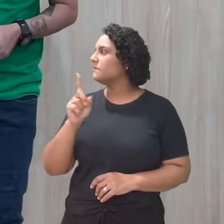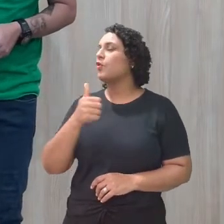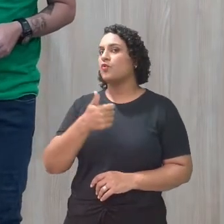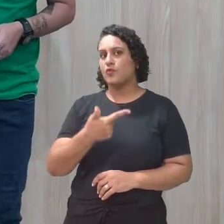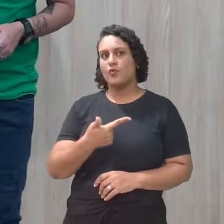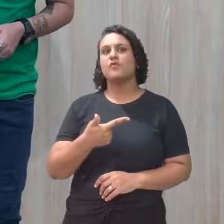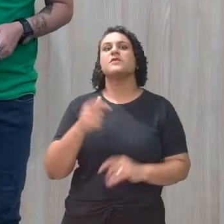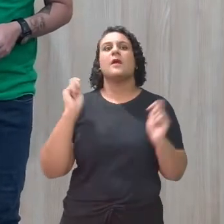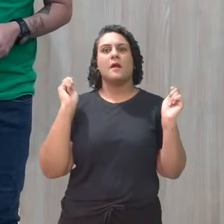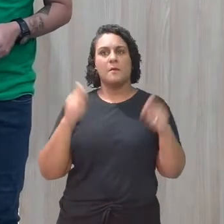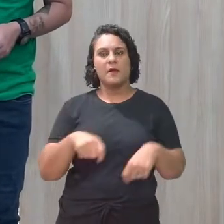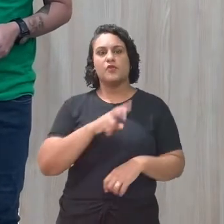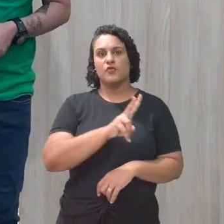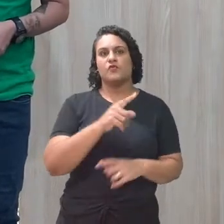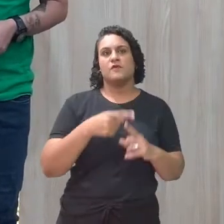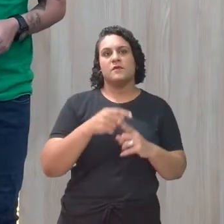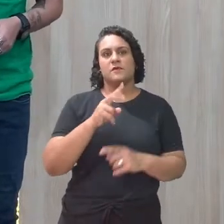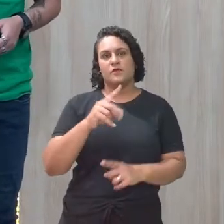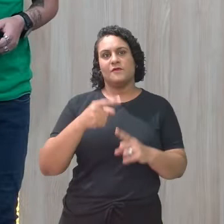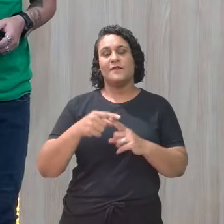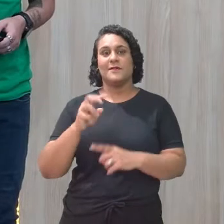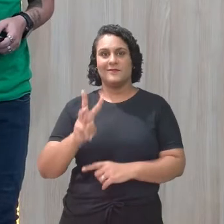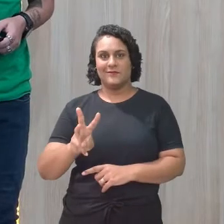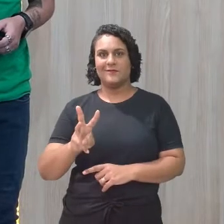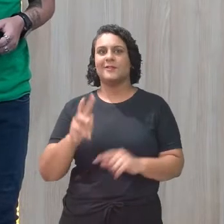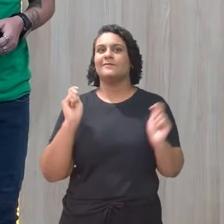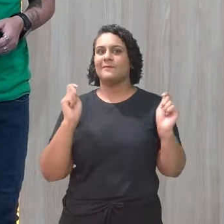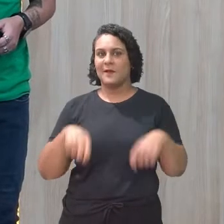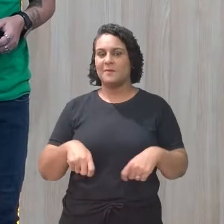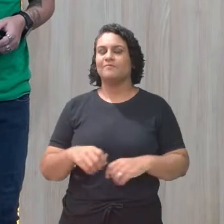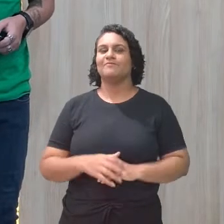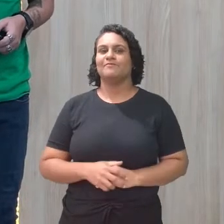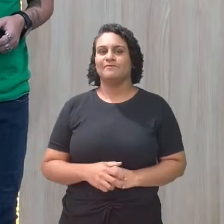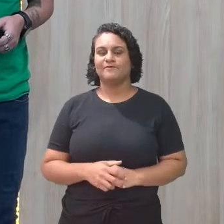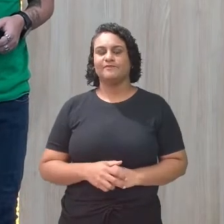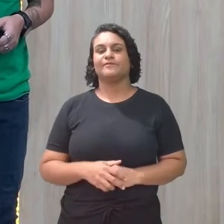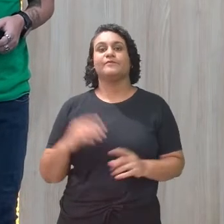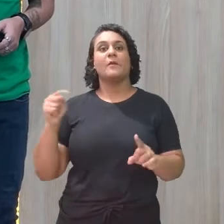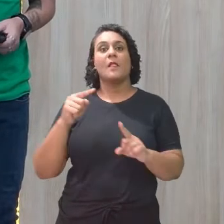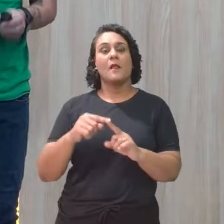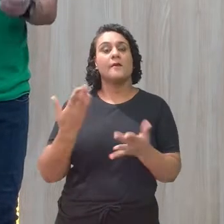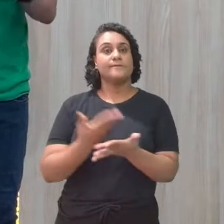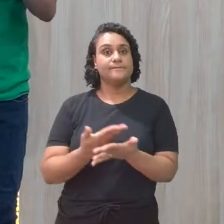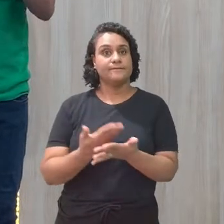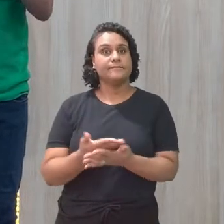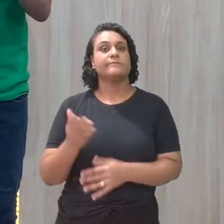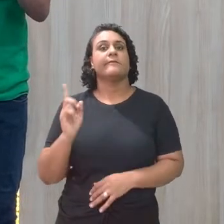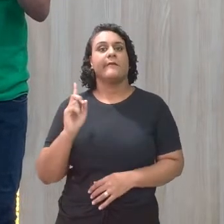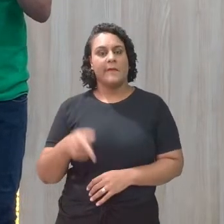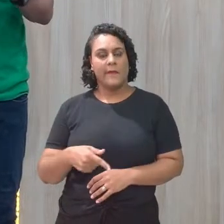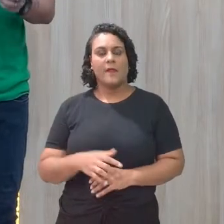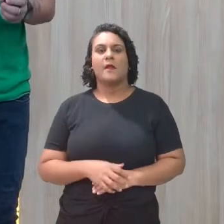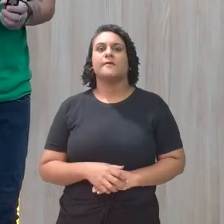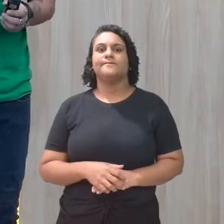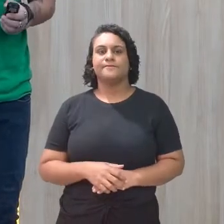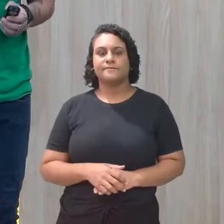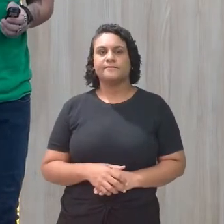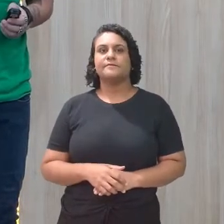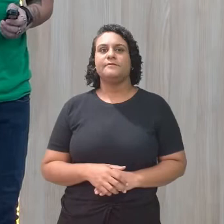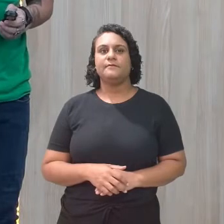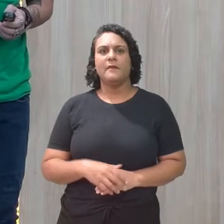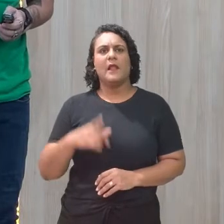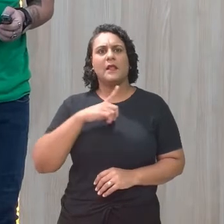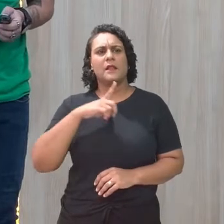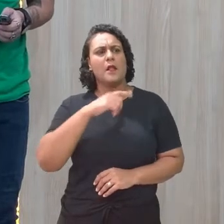ali, ó, 2 vezes 2 vezes 3, tá certo? Então o objetivo da aula é esse, pegar um número e escrever